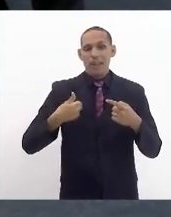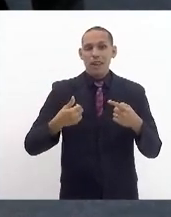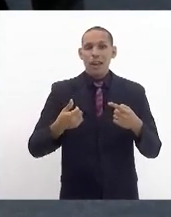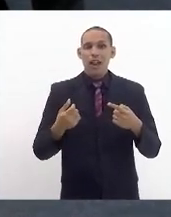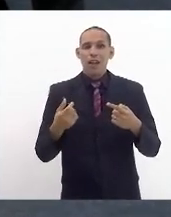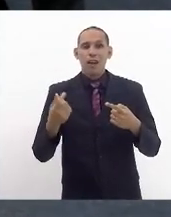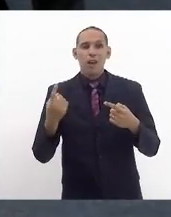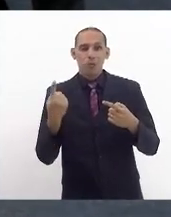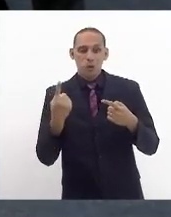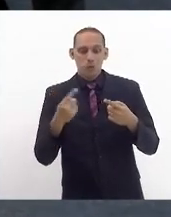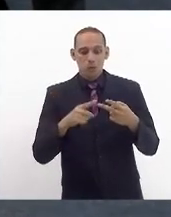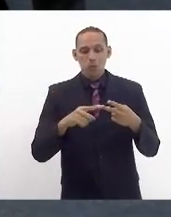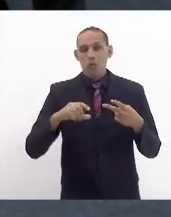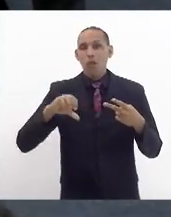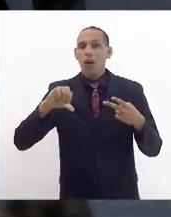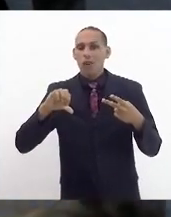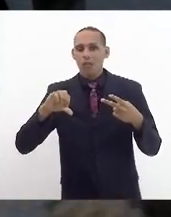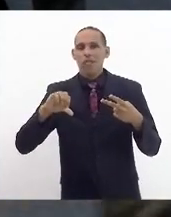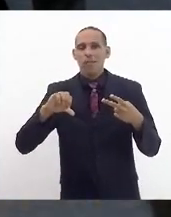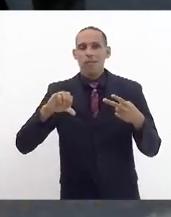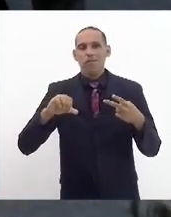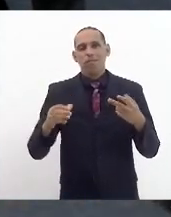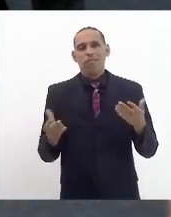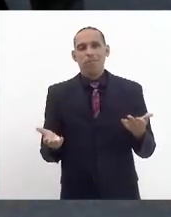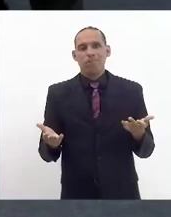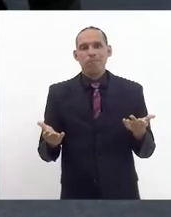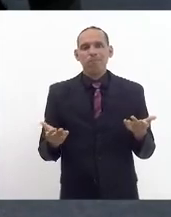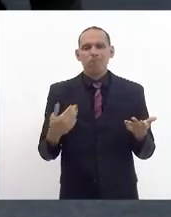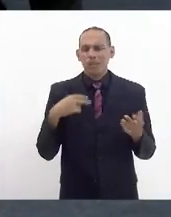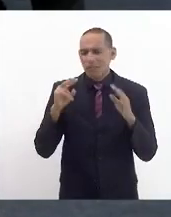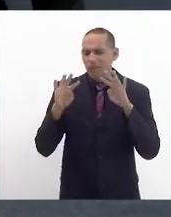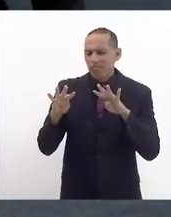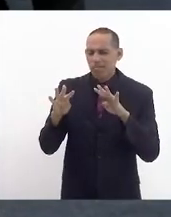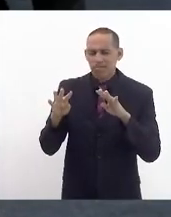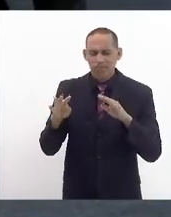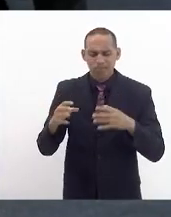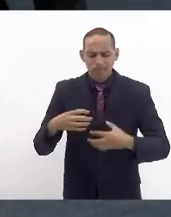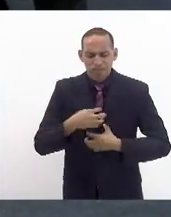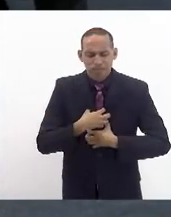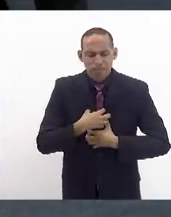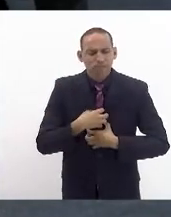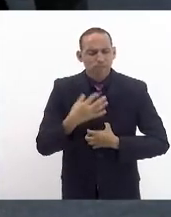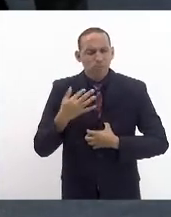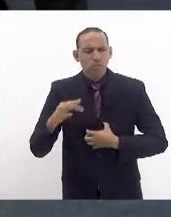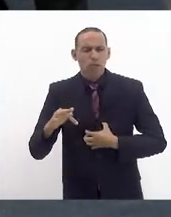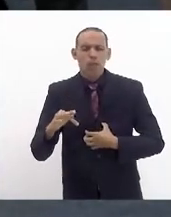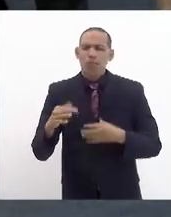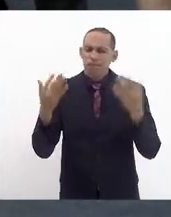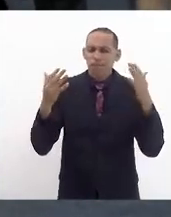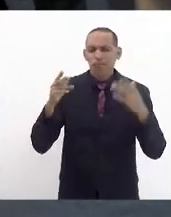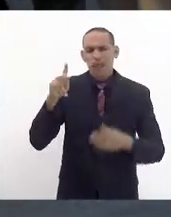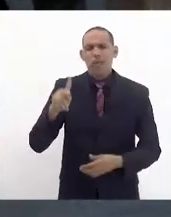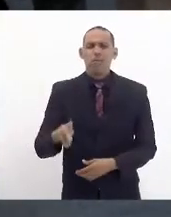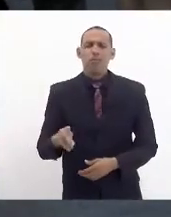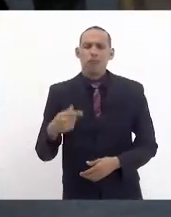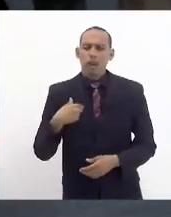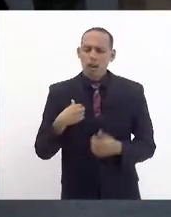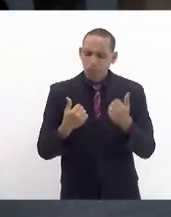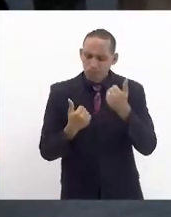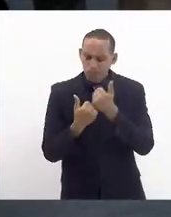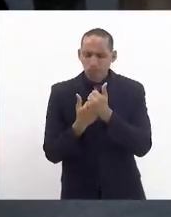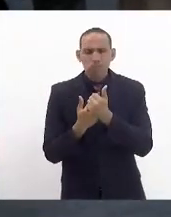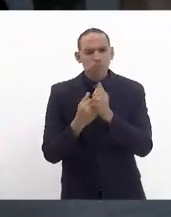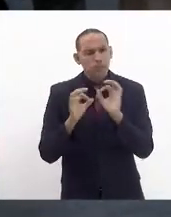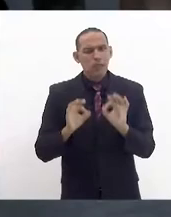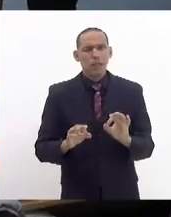você lembrar das nossas filhas. Então, assim, dói no coração mesmo. Parabéns, presidente, pode contar comigo, Faço questão de fazer